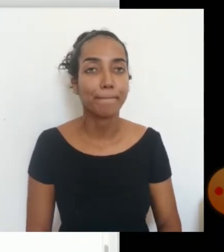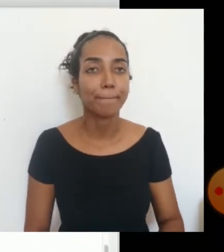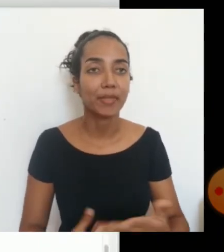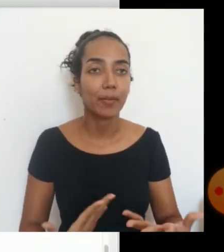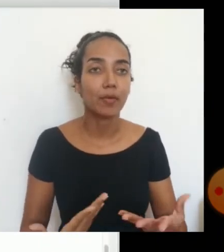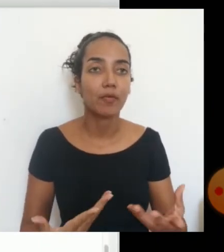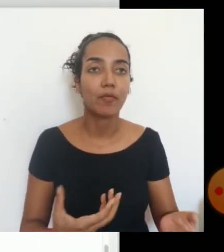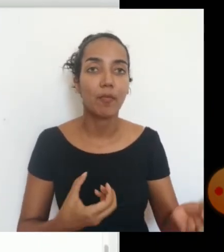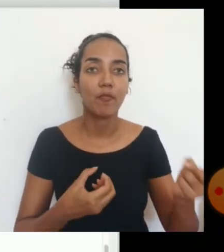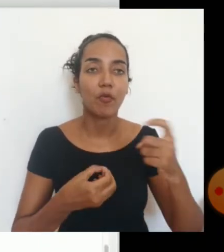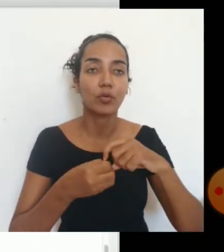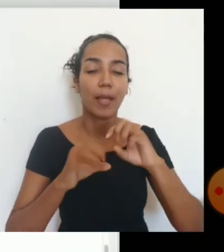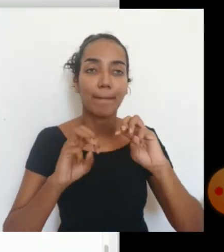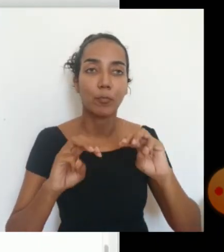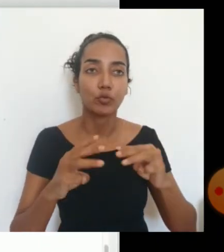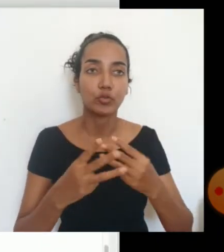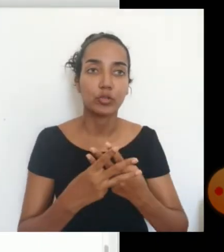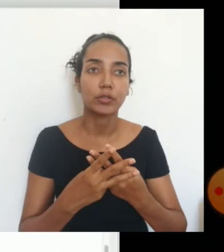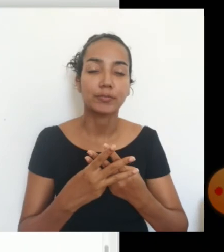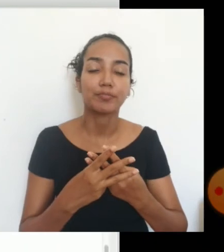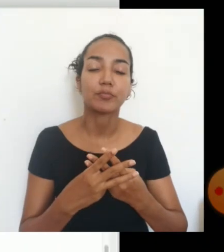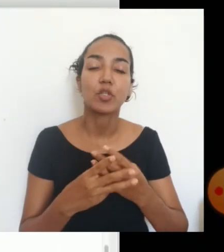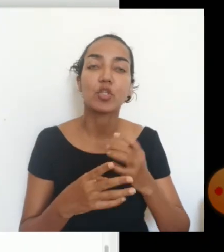para este tópico.